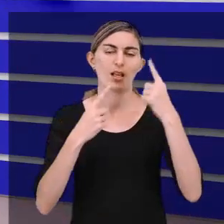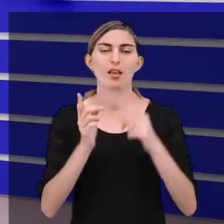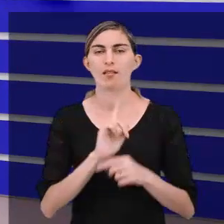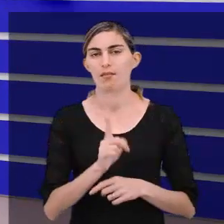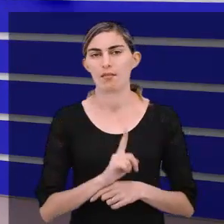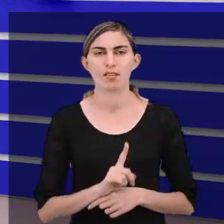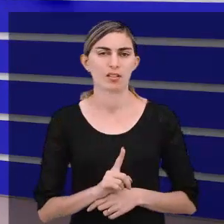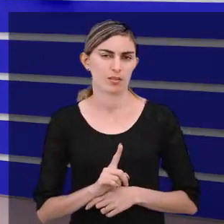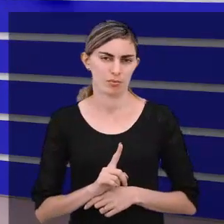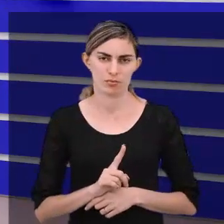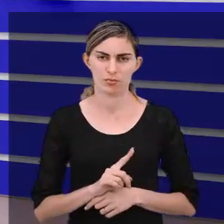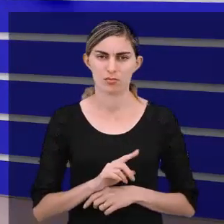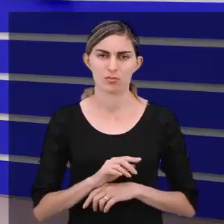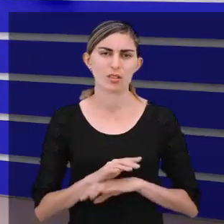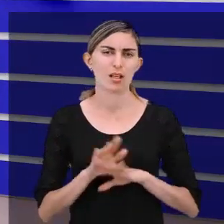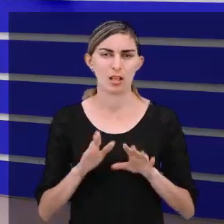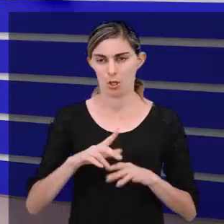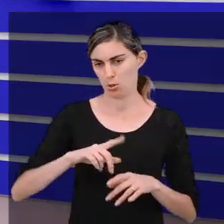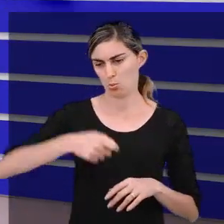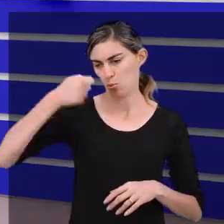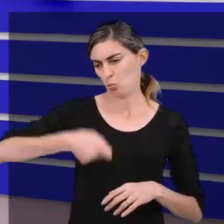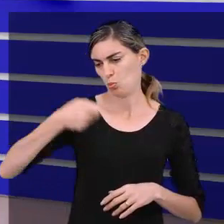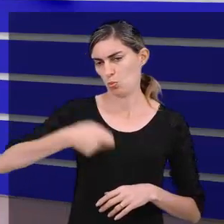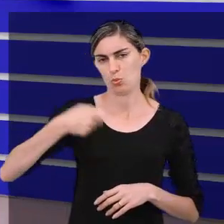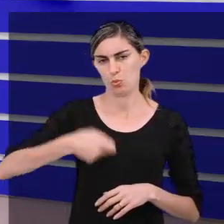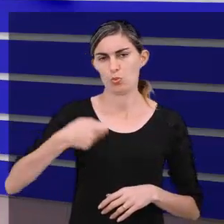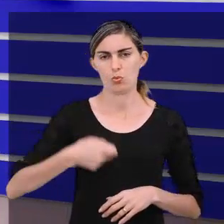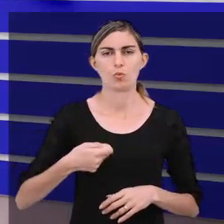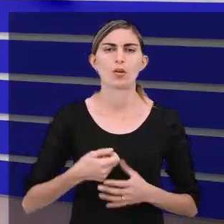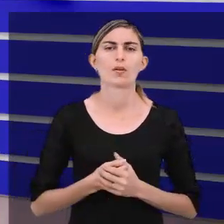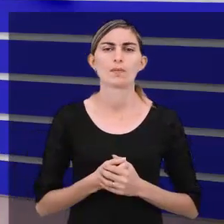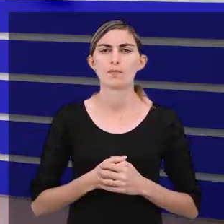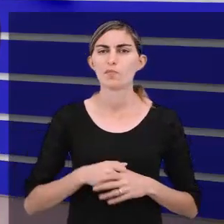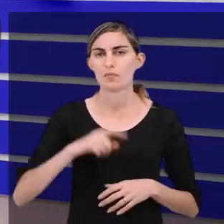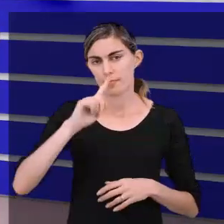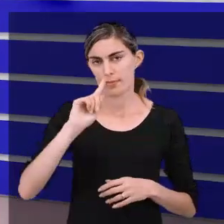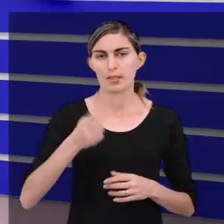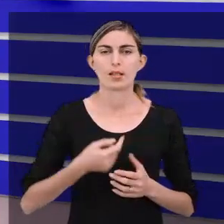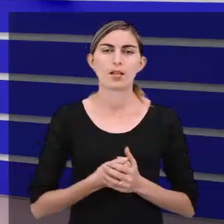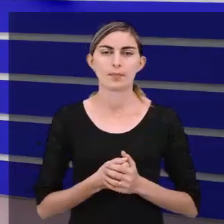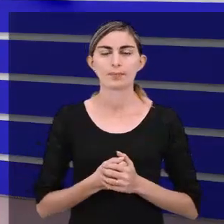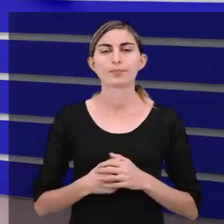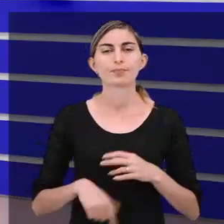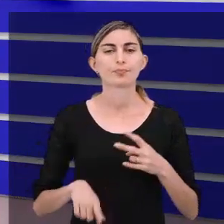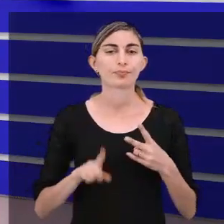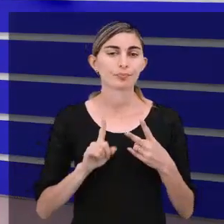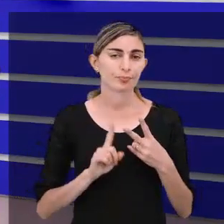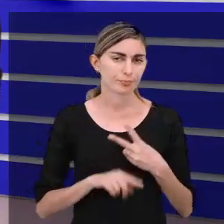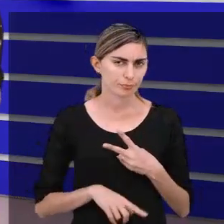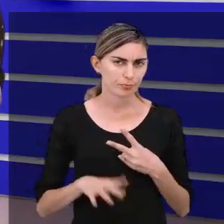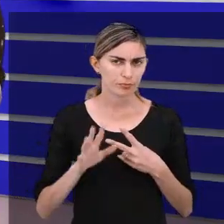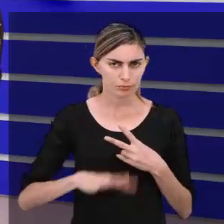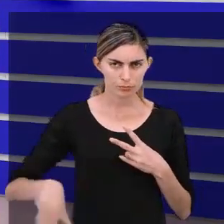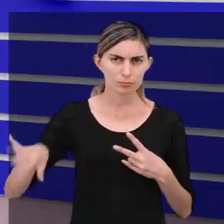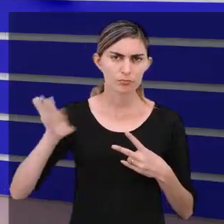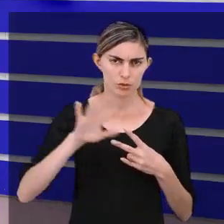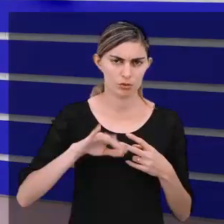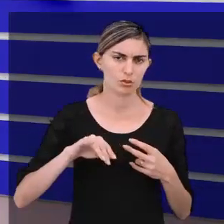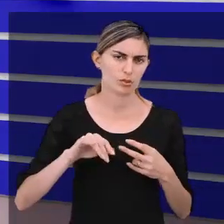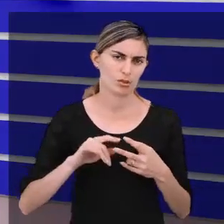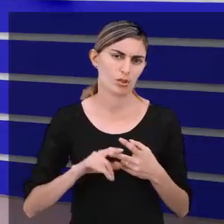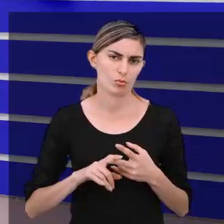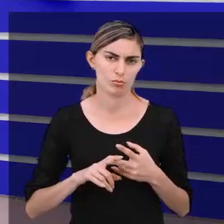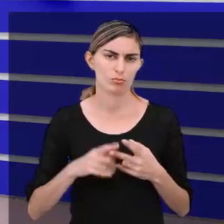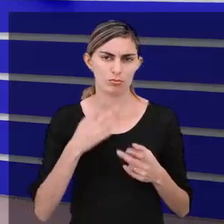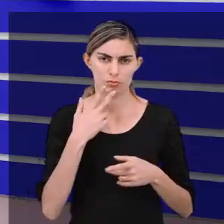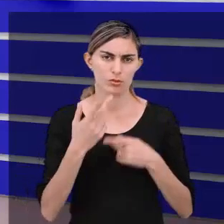coloca como, praticamente autoritário. É chamado de autocrático, mas é autoritário. Esse é um estilo. Em geral,